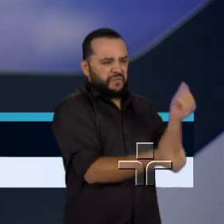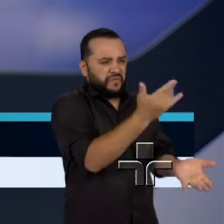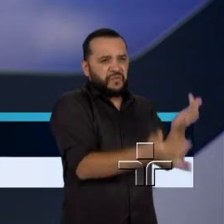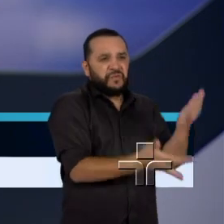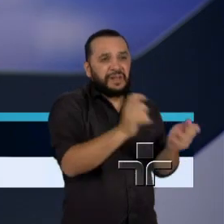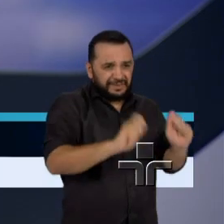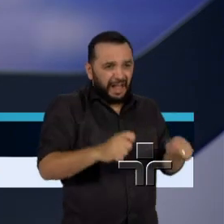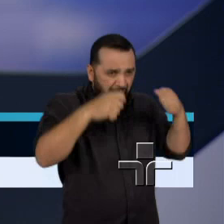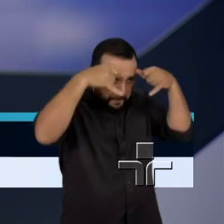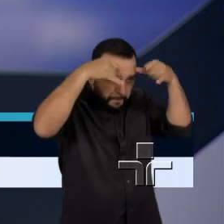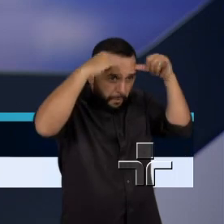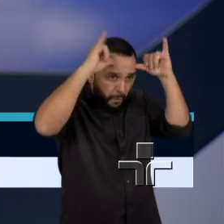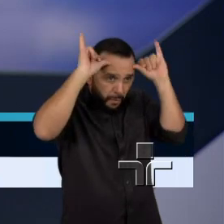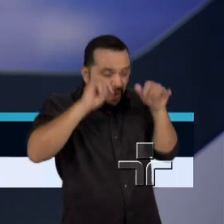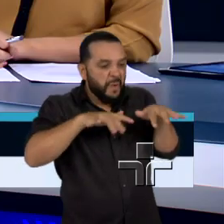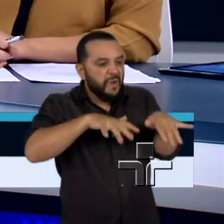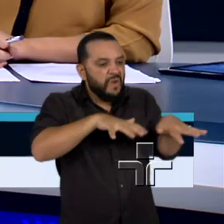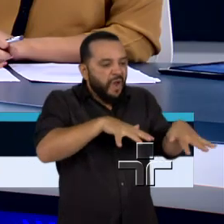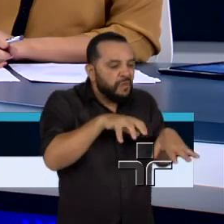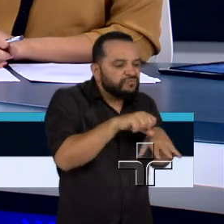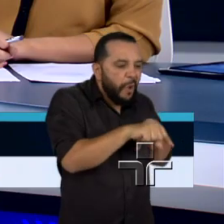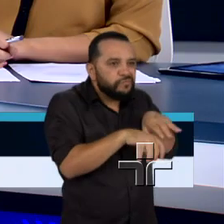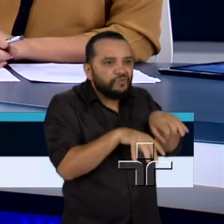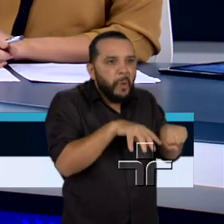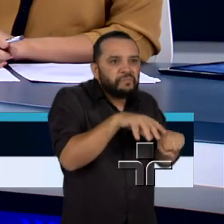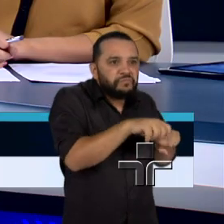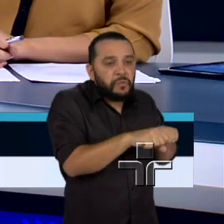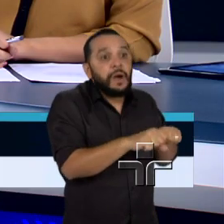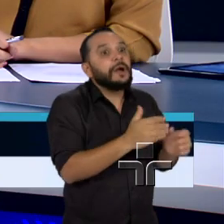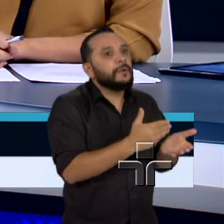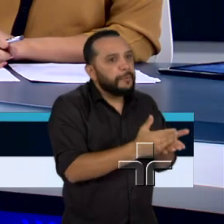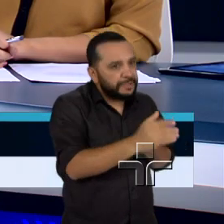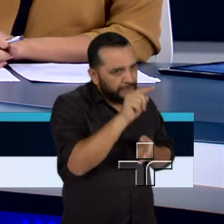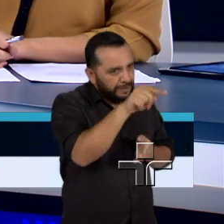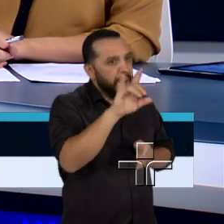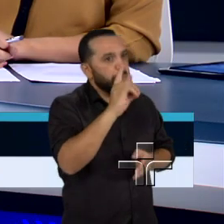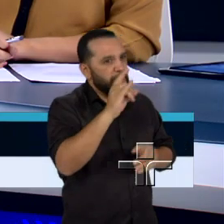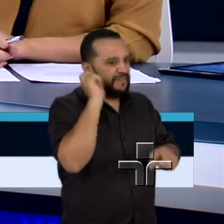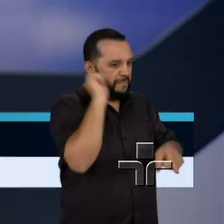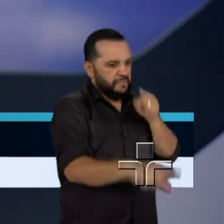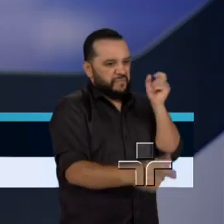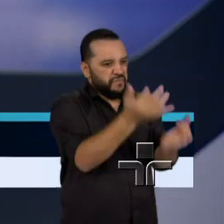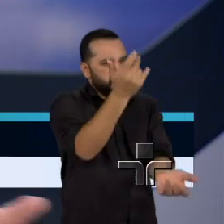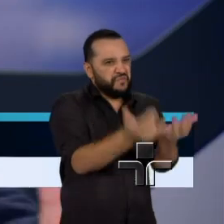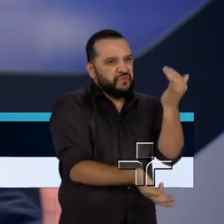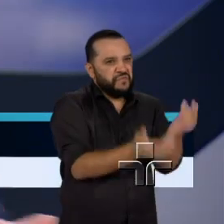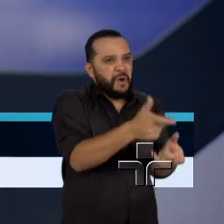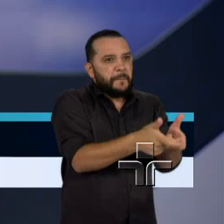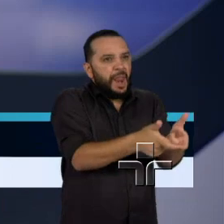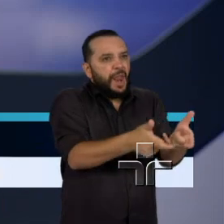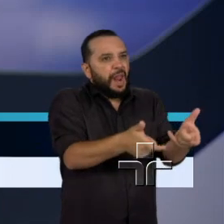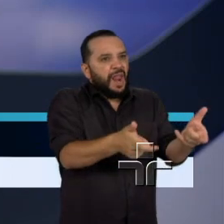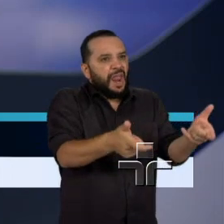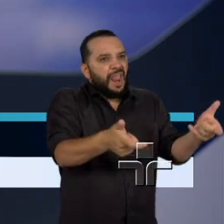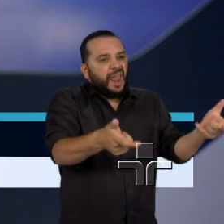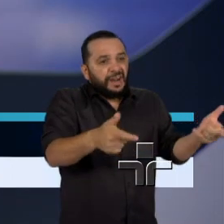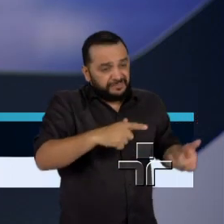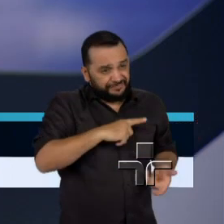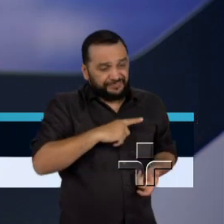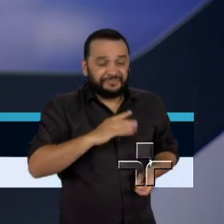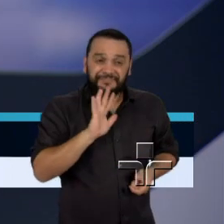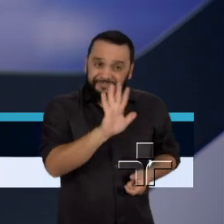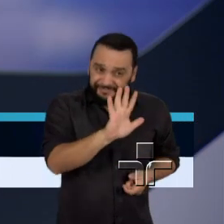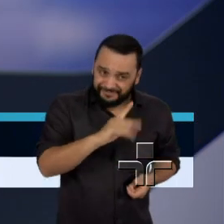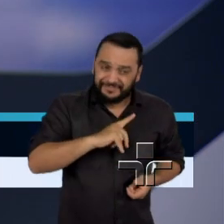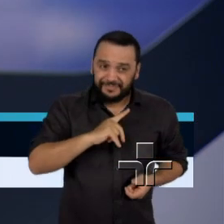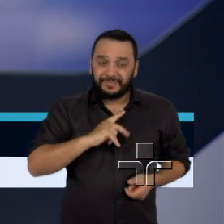como pasto. E resultado disso foi o aumento das queimadas na Bolívia. Então, veja que a conclusão que eu queria chegar é a seguinte: nós